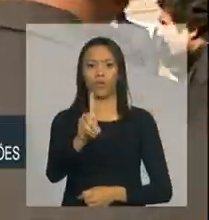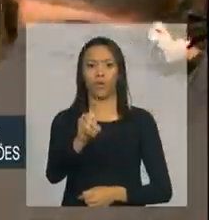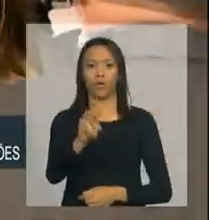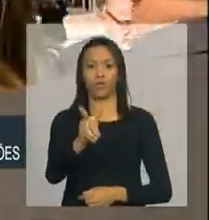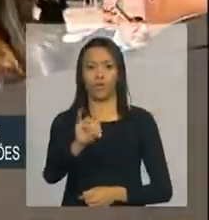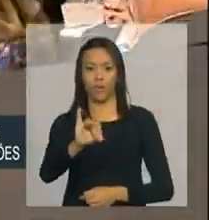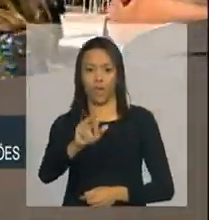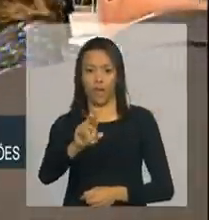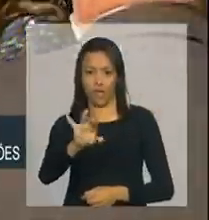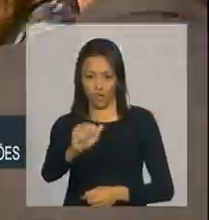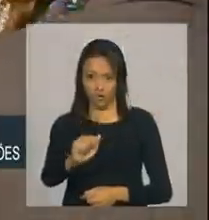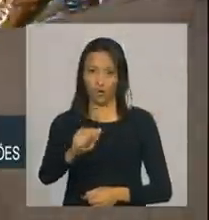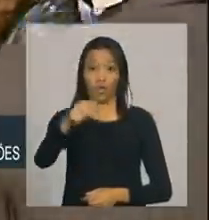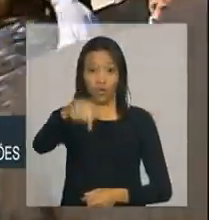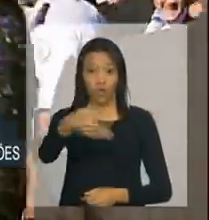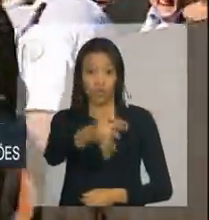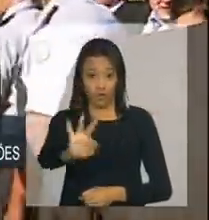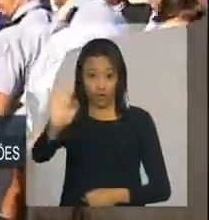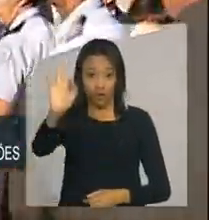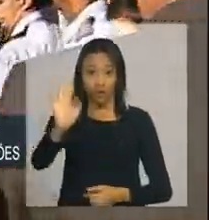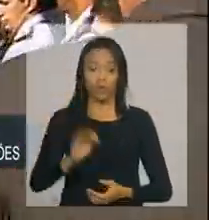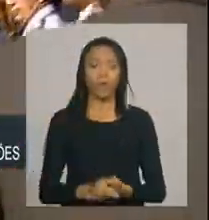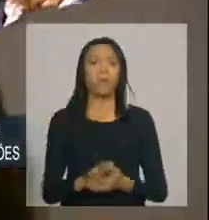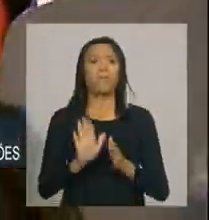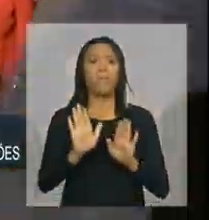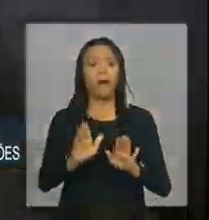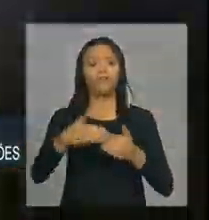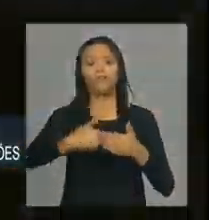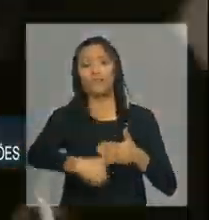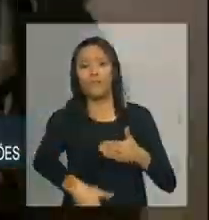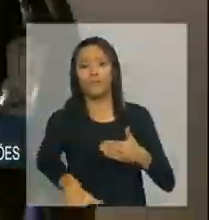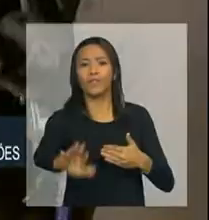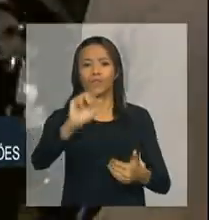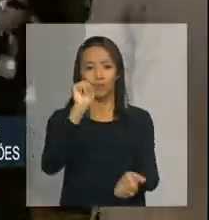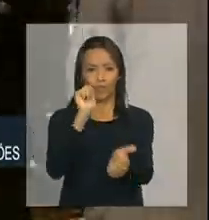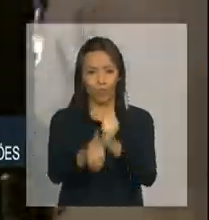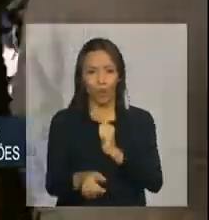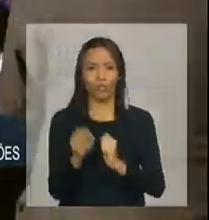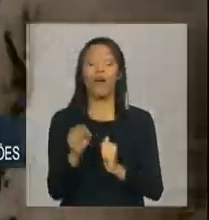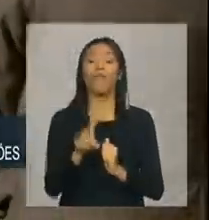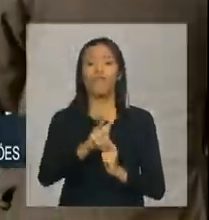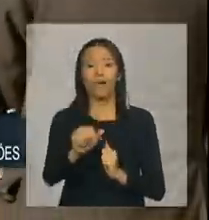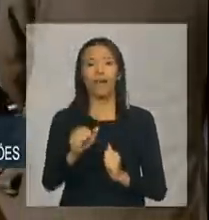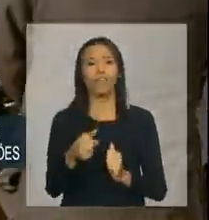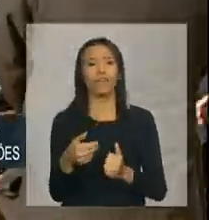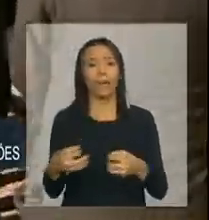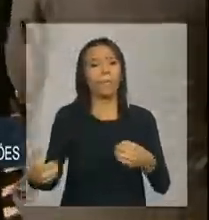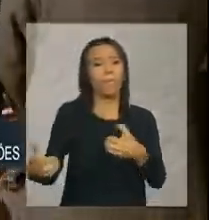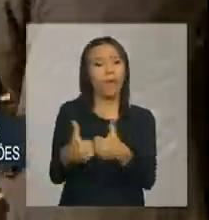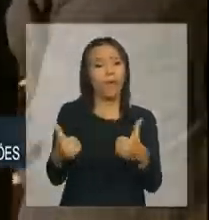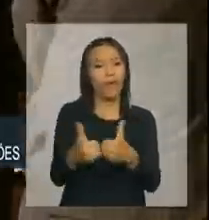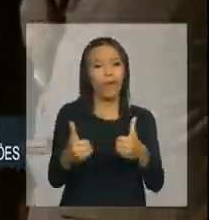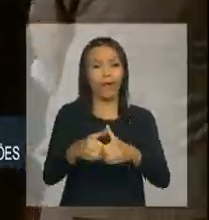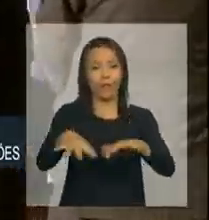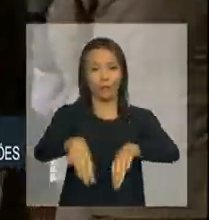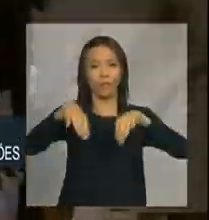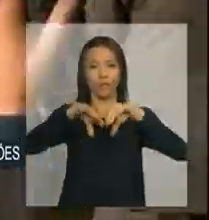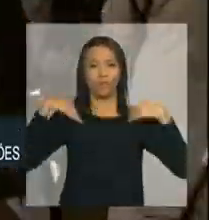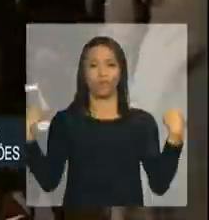pátio da Polícia Rodoviária Federal mas durante os jogos deve ficar nos arredores do Estádio Nacional manega